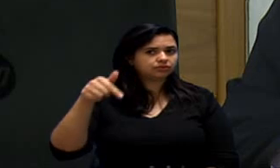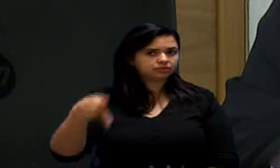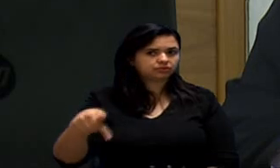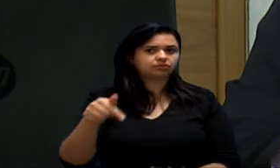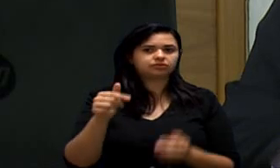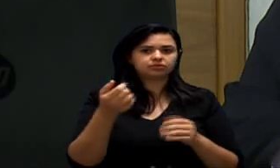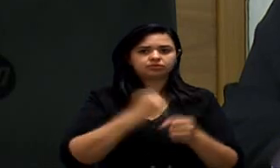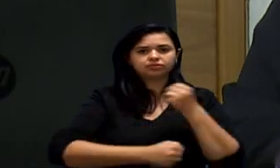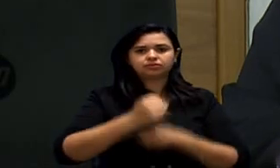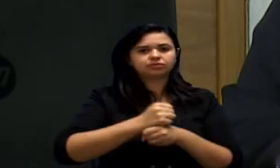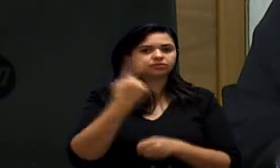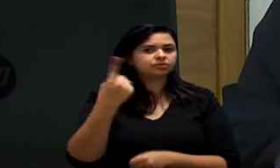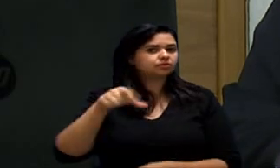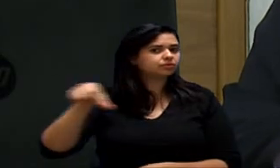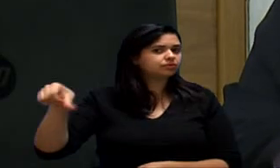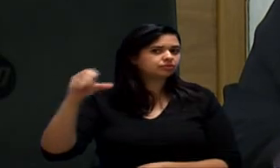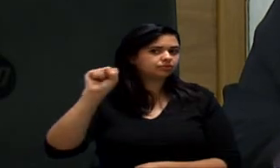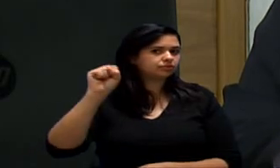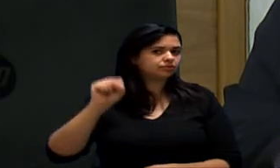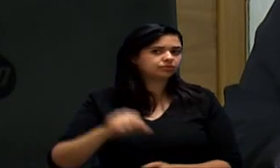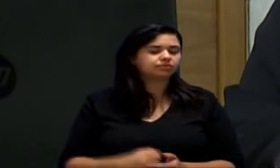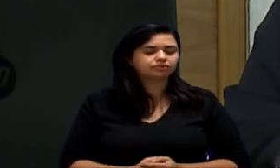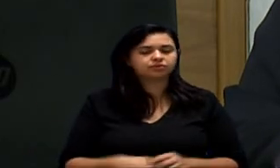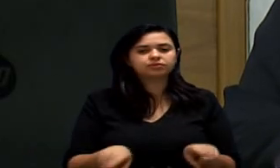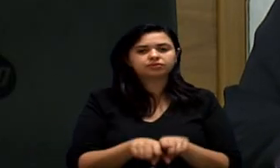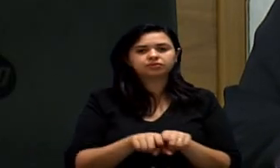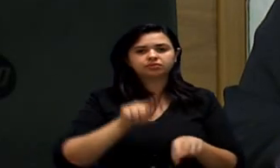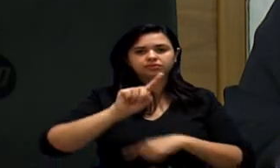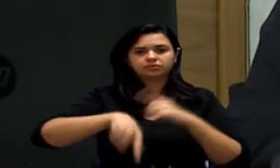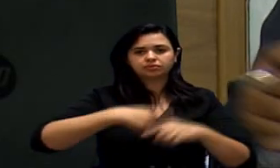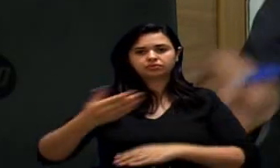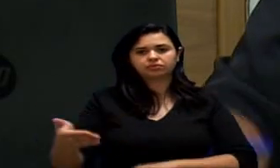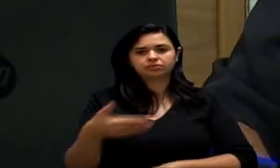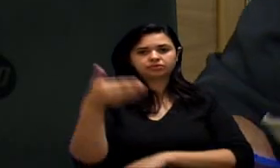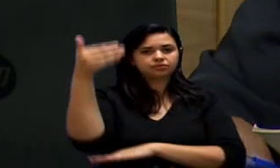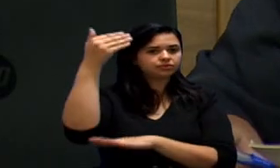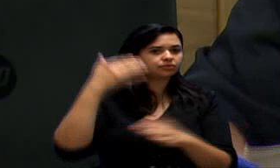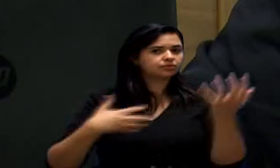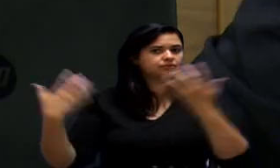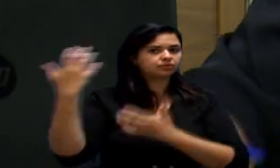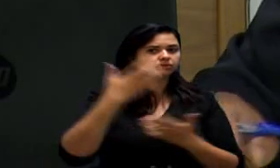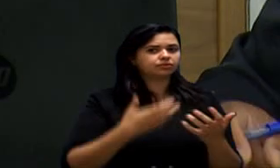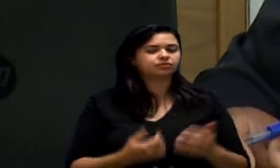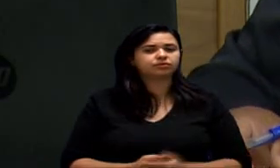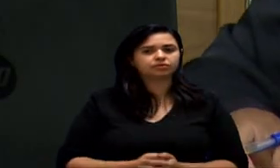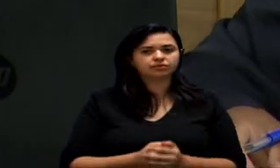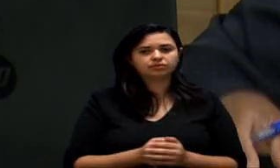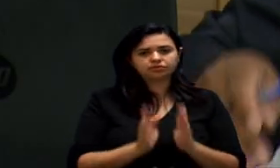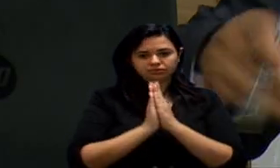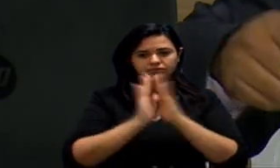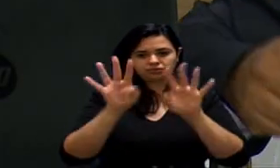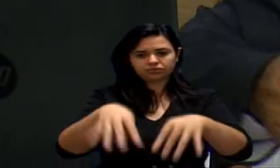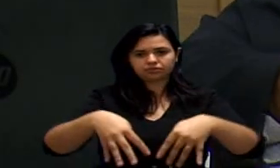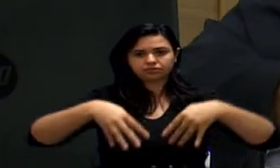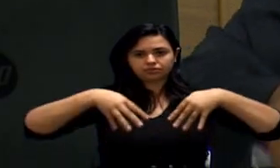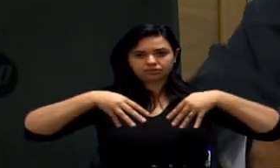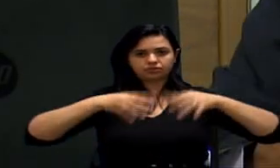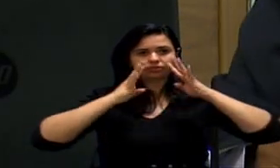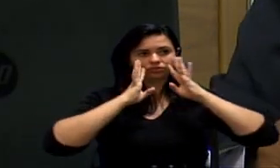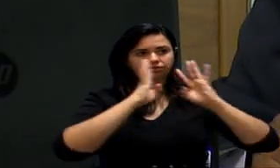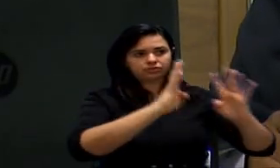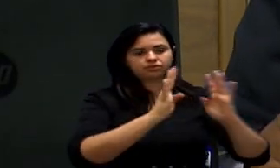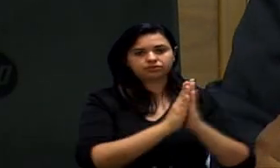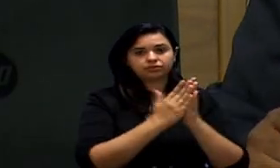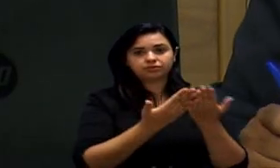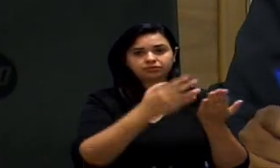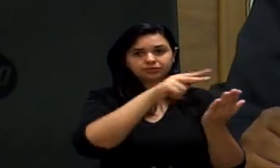3/3/98, e logo em seguida estaremos também ouvindo o hino nacional. Eu gostaria que todos pudessem ficar em pé para que nós possamos ouvir a palavra e logo